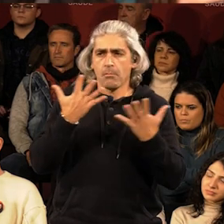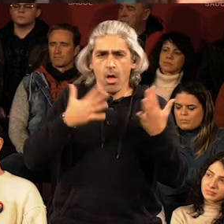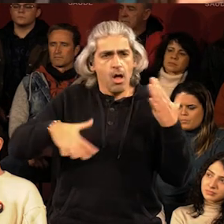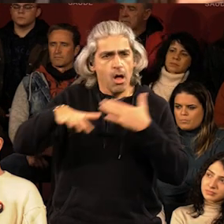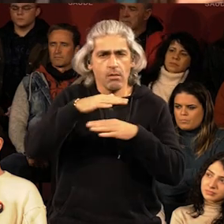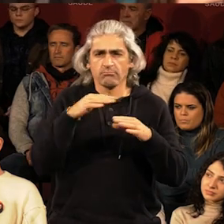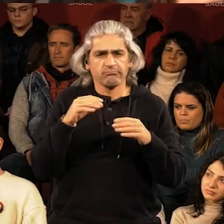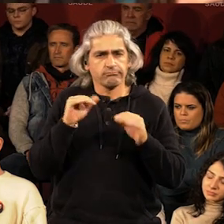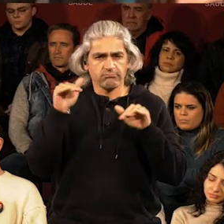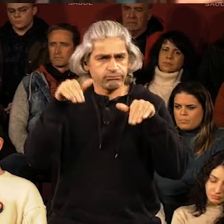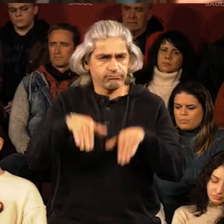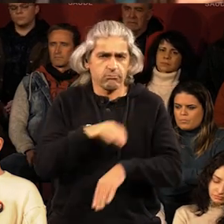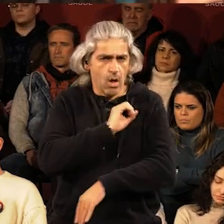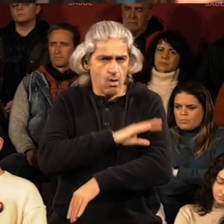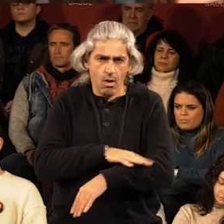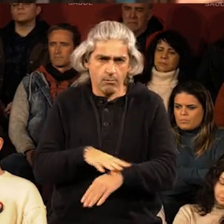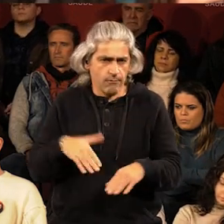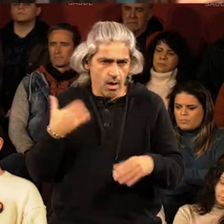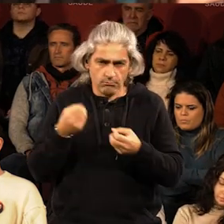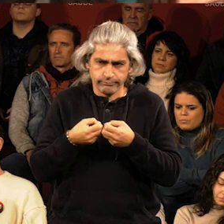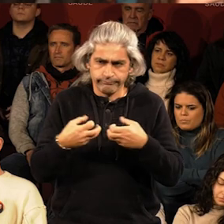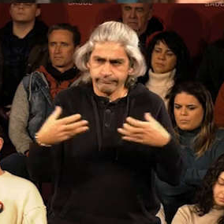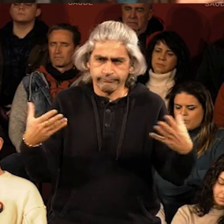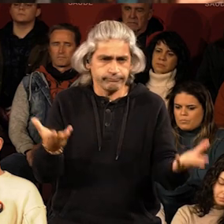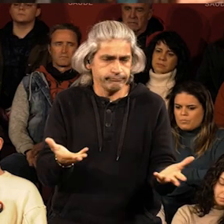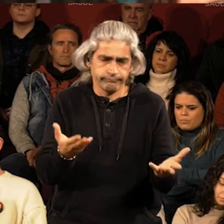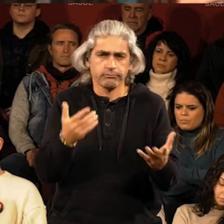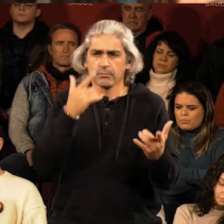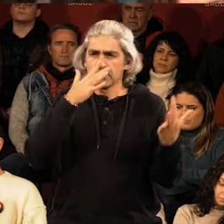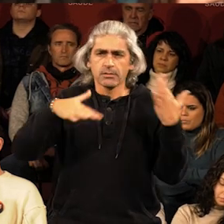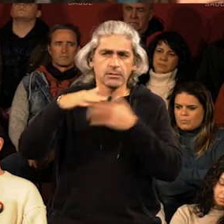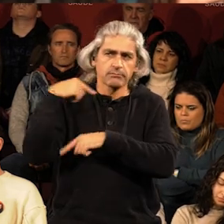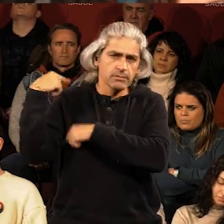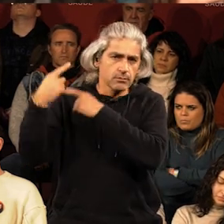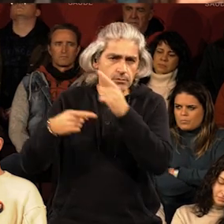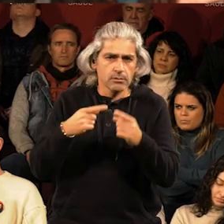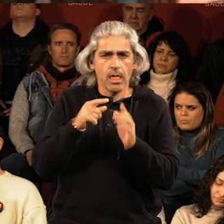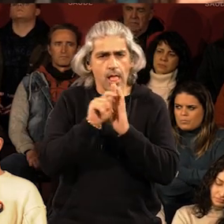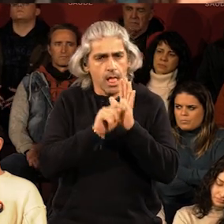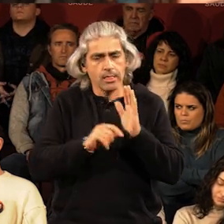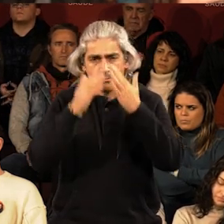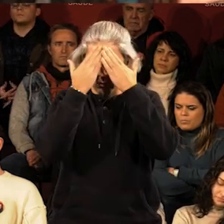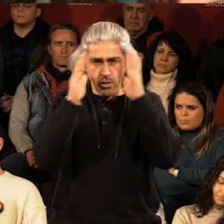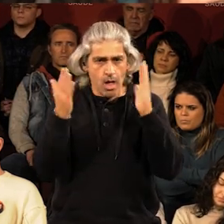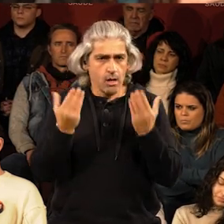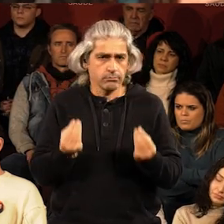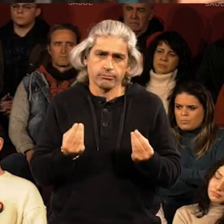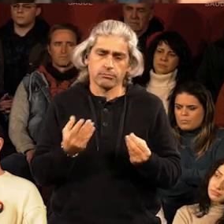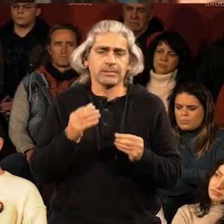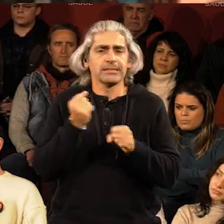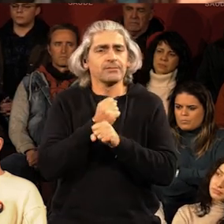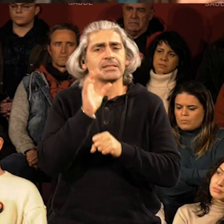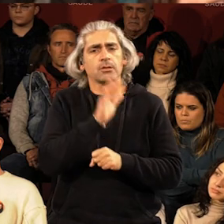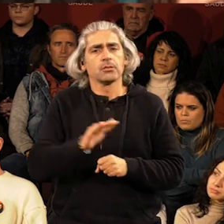também é disto que estamos a falar do empobrecimento civilizacional ético e democrático de um serviço Nacional de